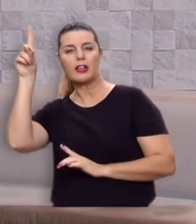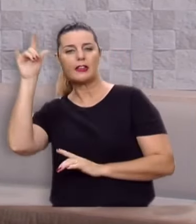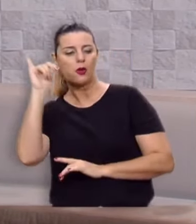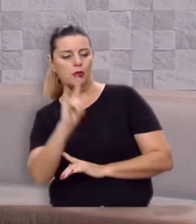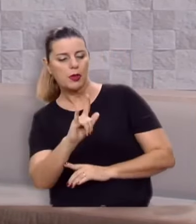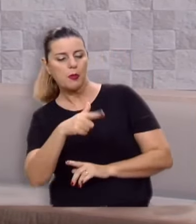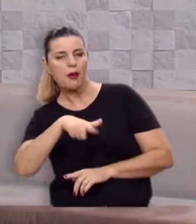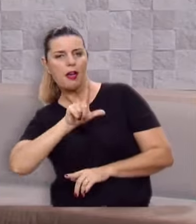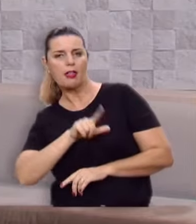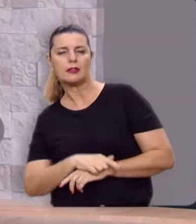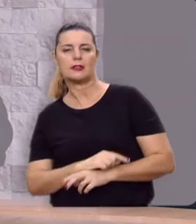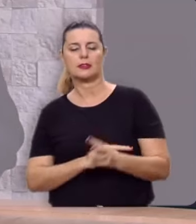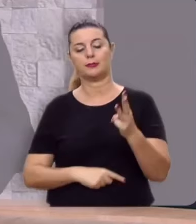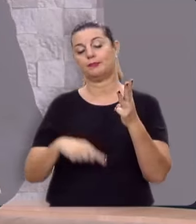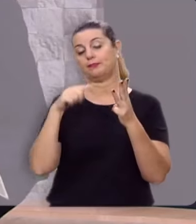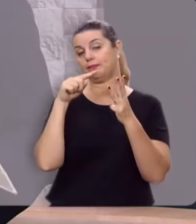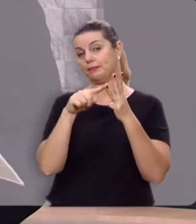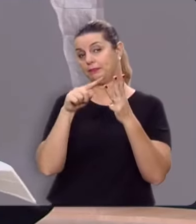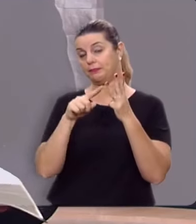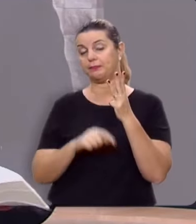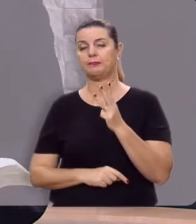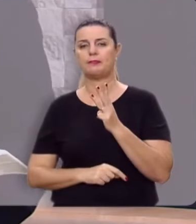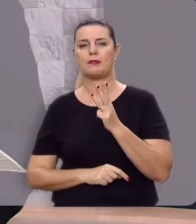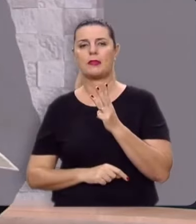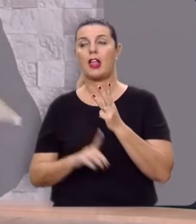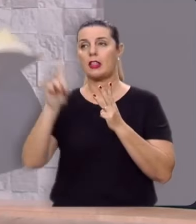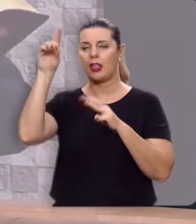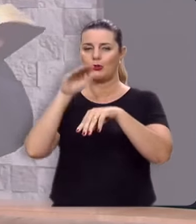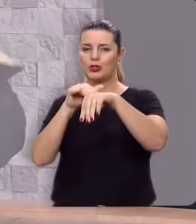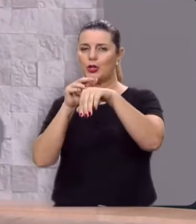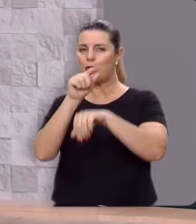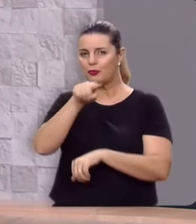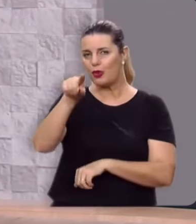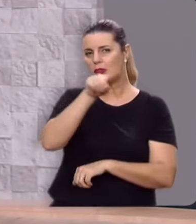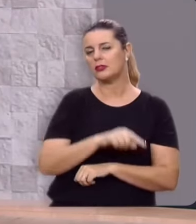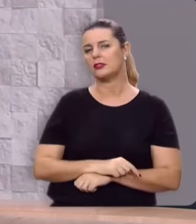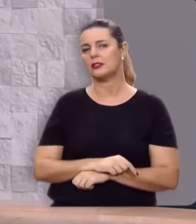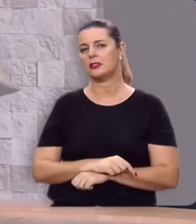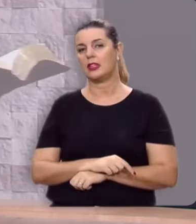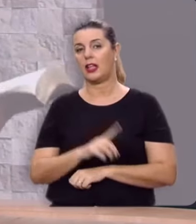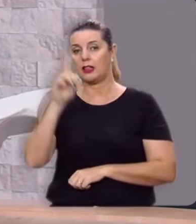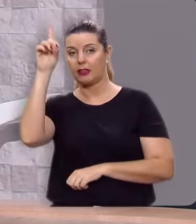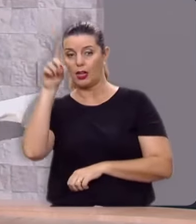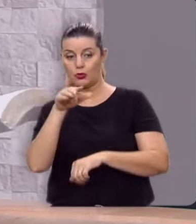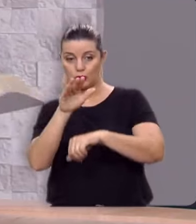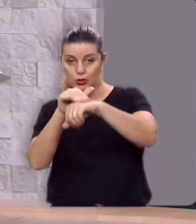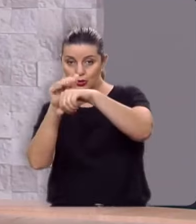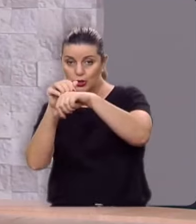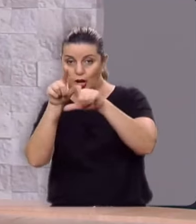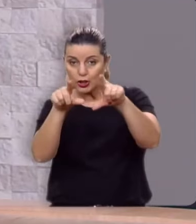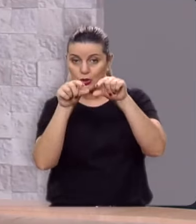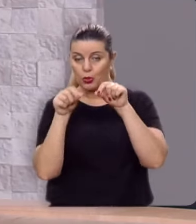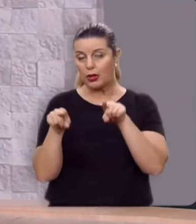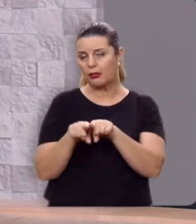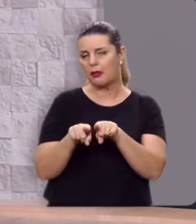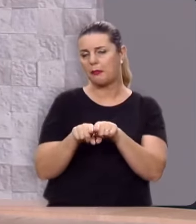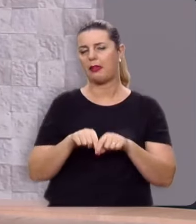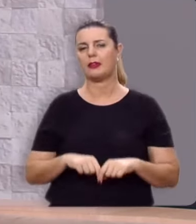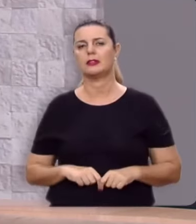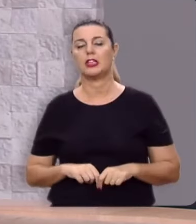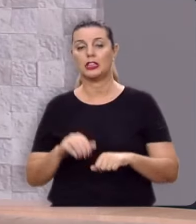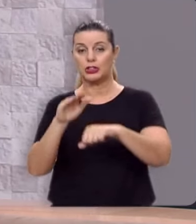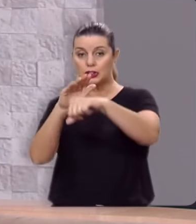Terceira declaração, Deus chamou você. Aos que Deus predestinou, a esses Deus também